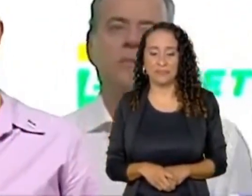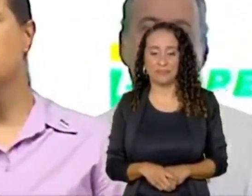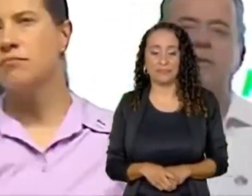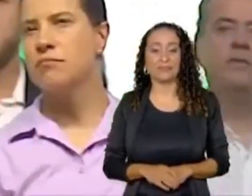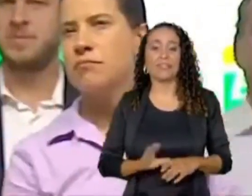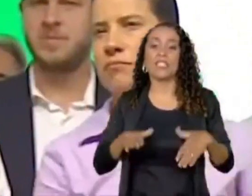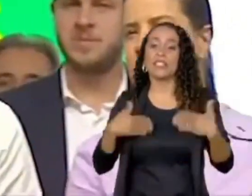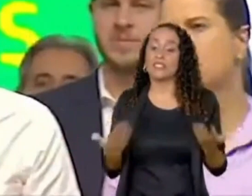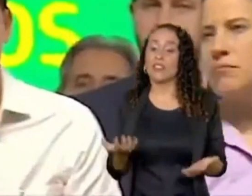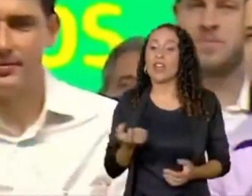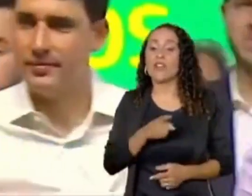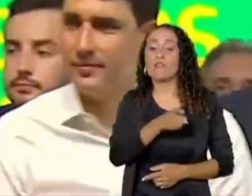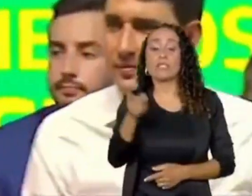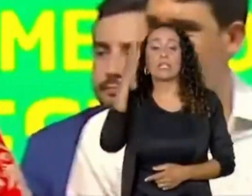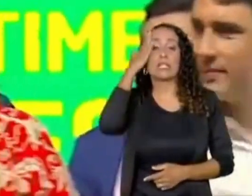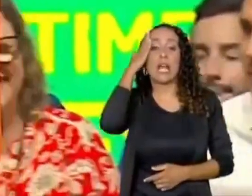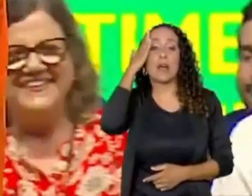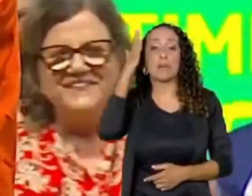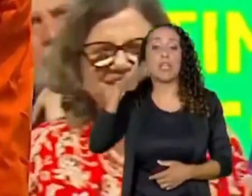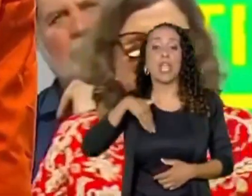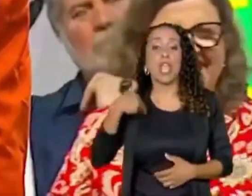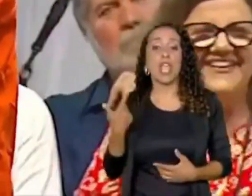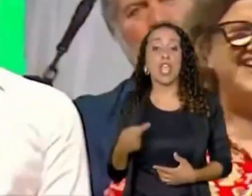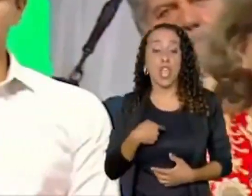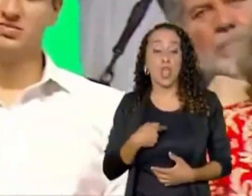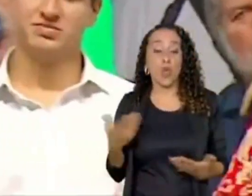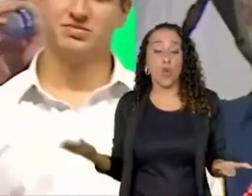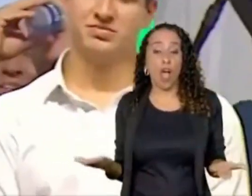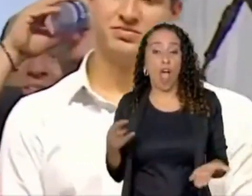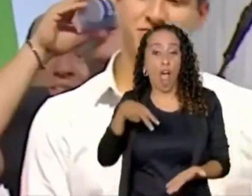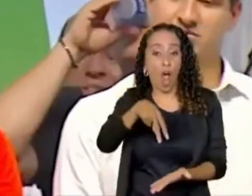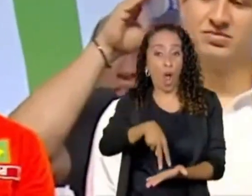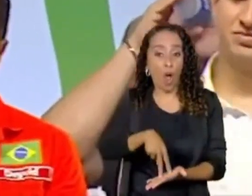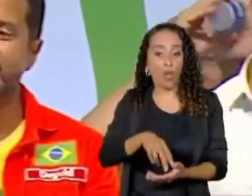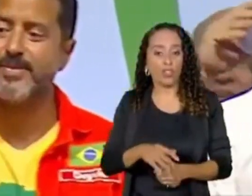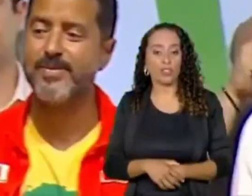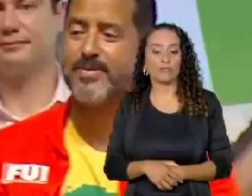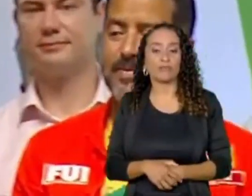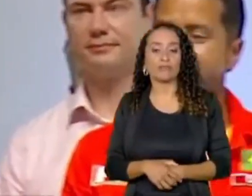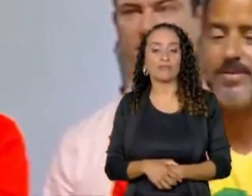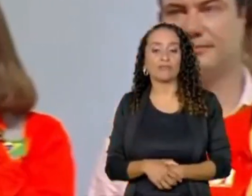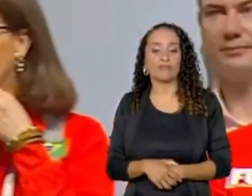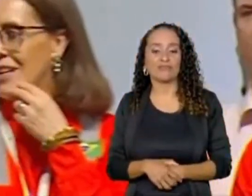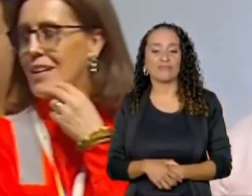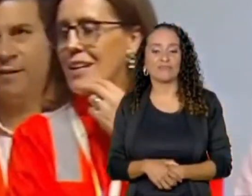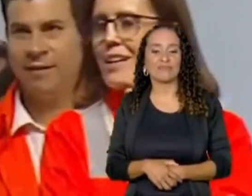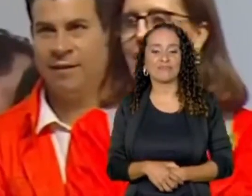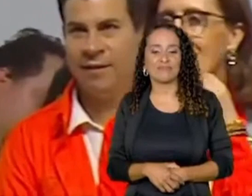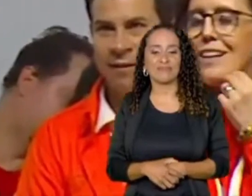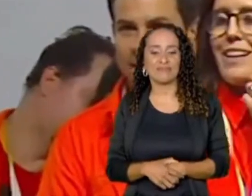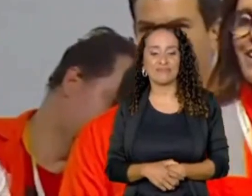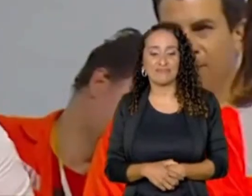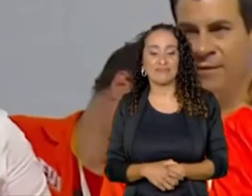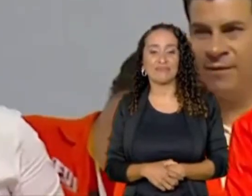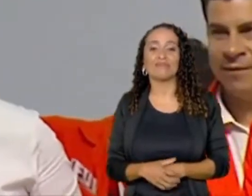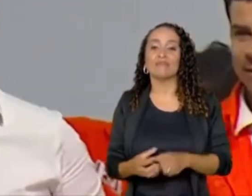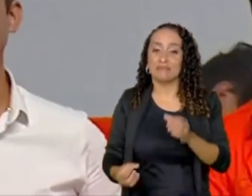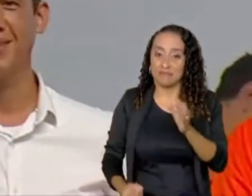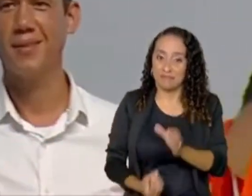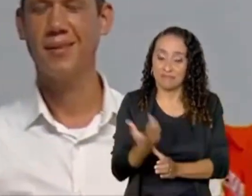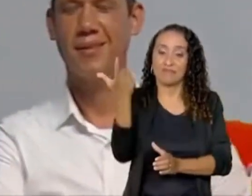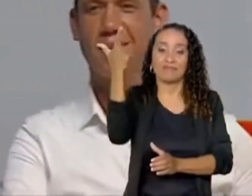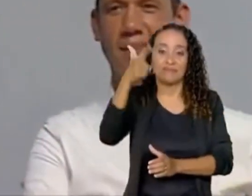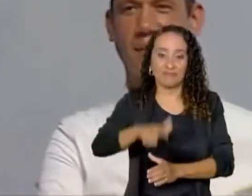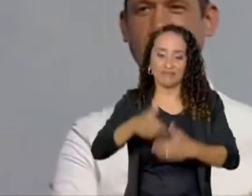Eu quero que vocês saibam que eu estou agora aqui na reinauguração